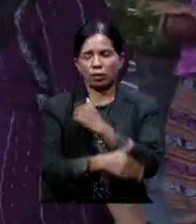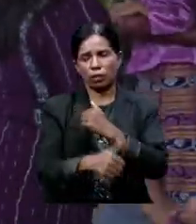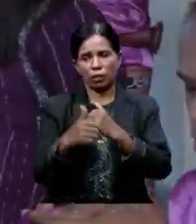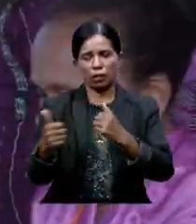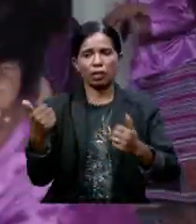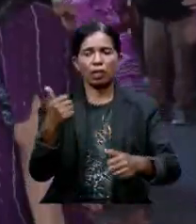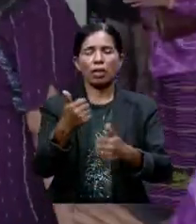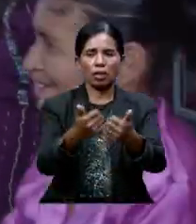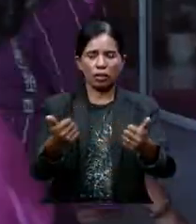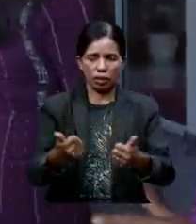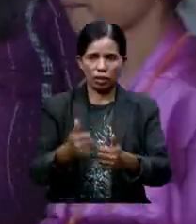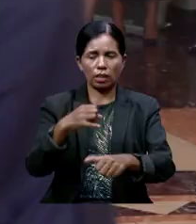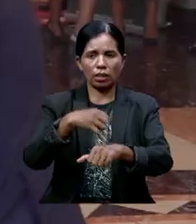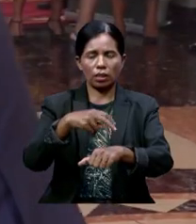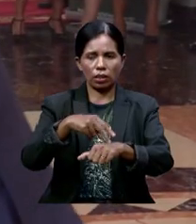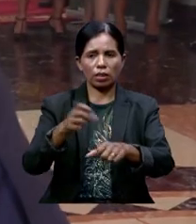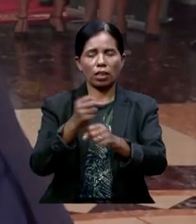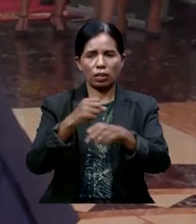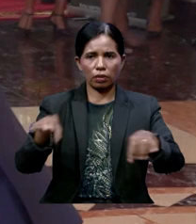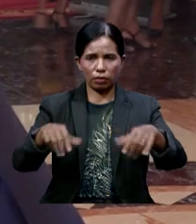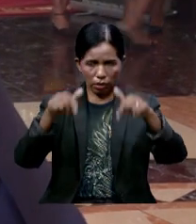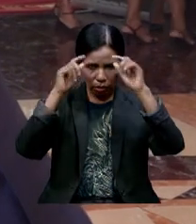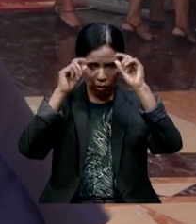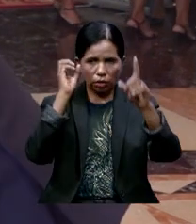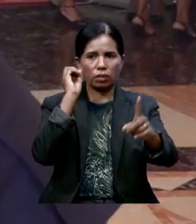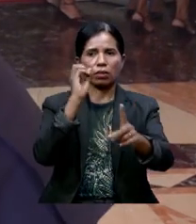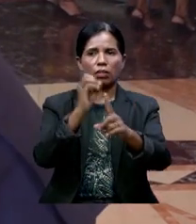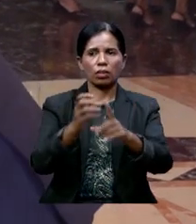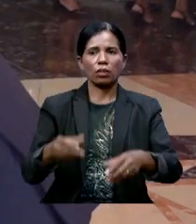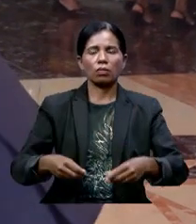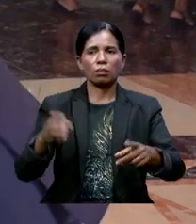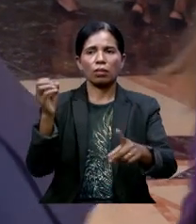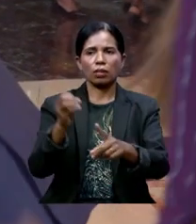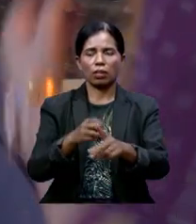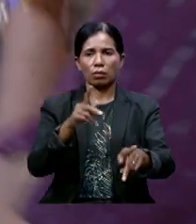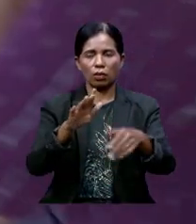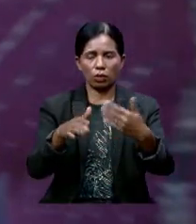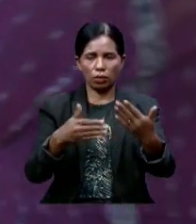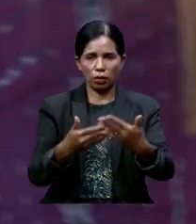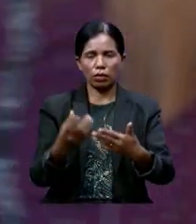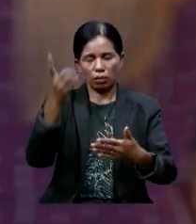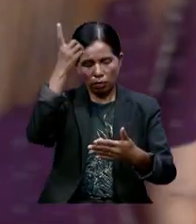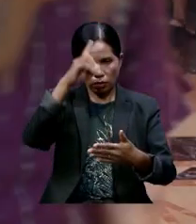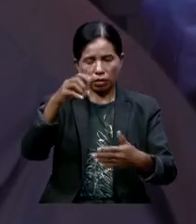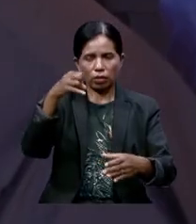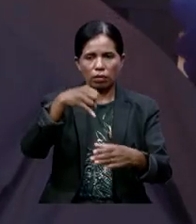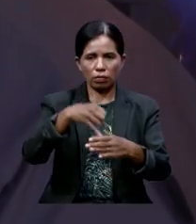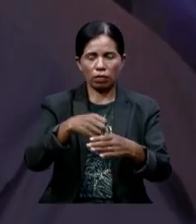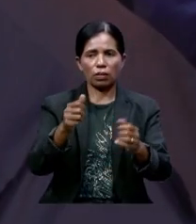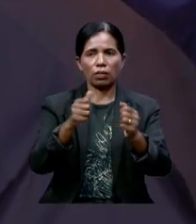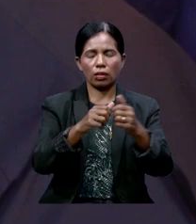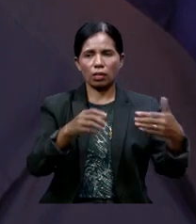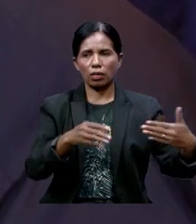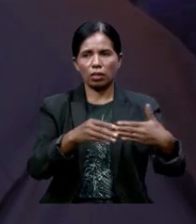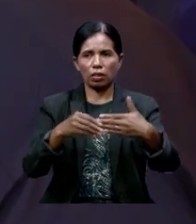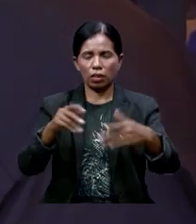agência internacional NB Macalau Missão e Timor Leste. O objetivo é a oportunidade para a comunidade diplomática sira envolve direta o líder timorense